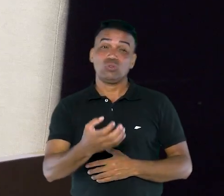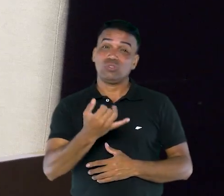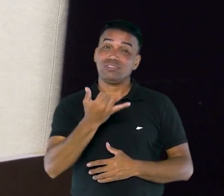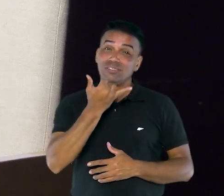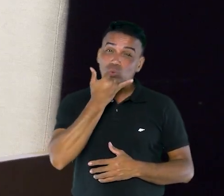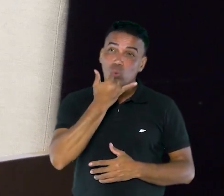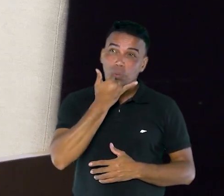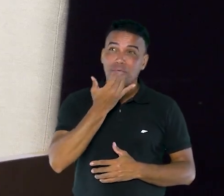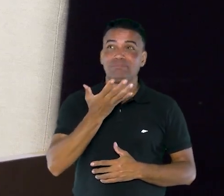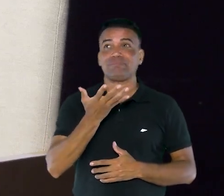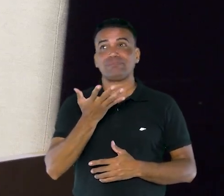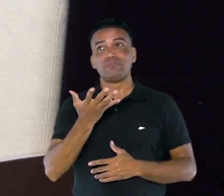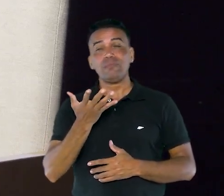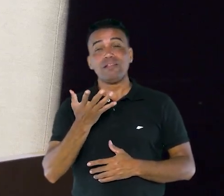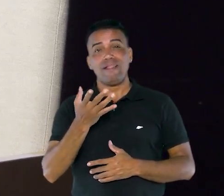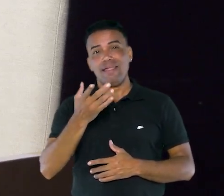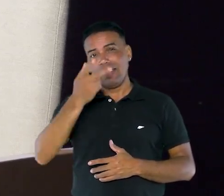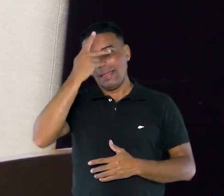sinto muito ser